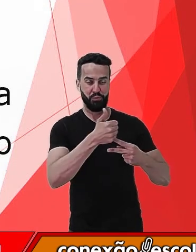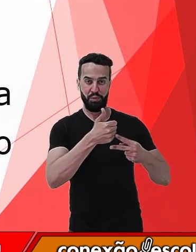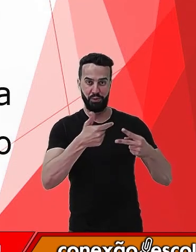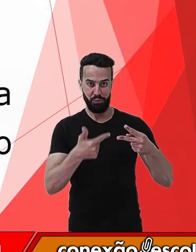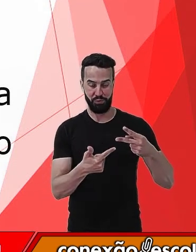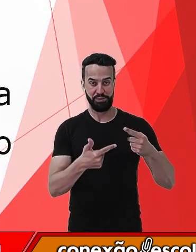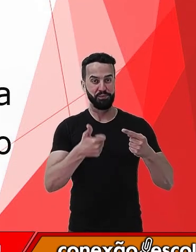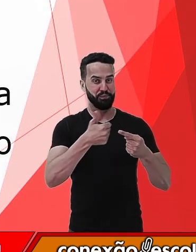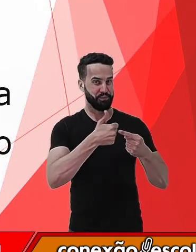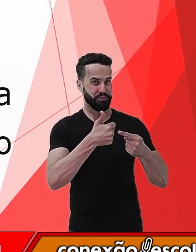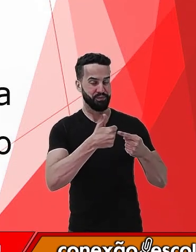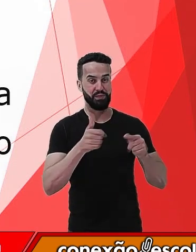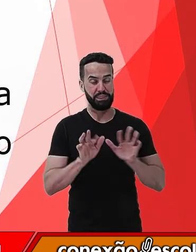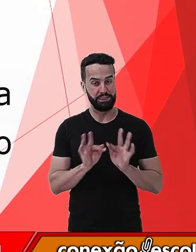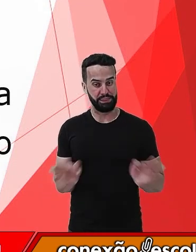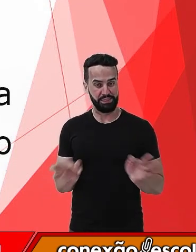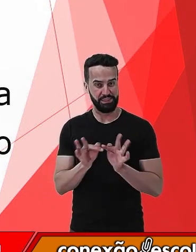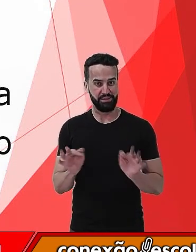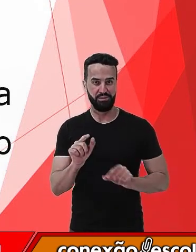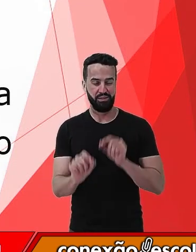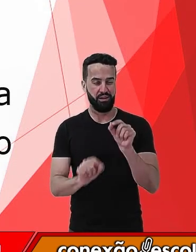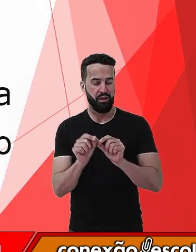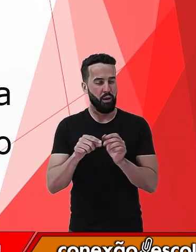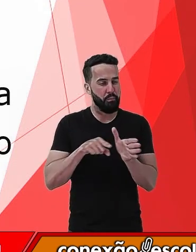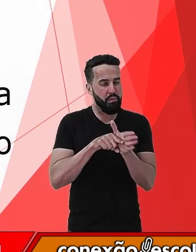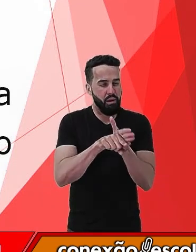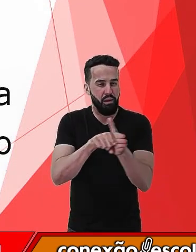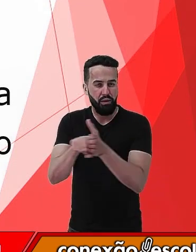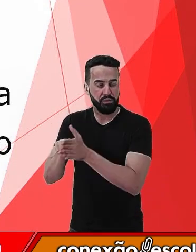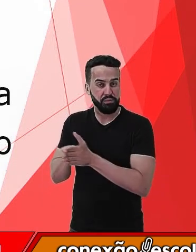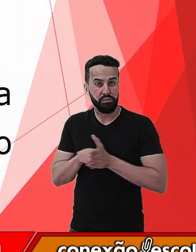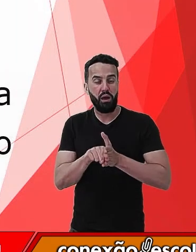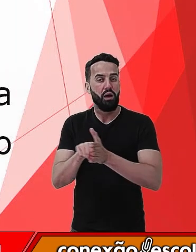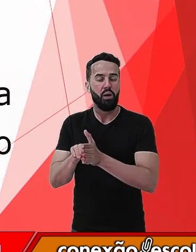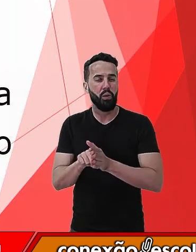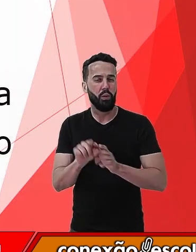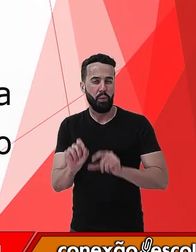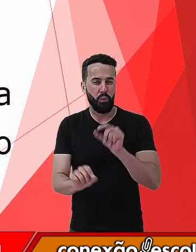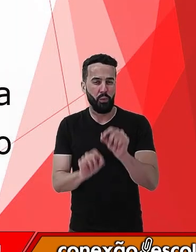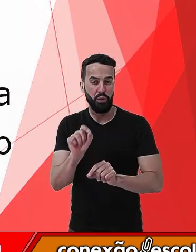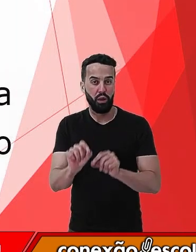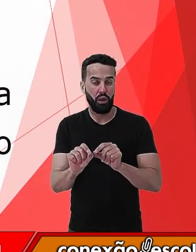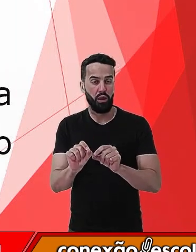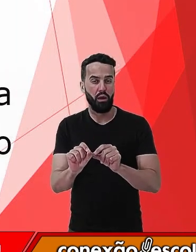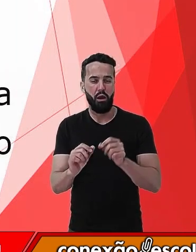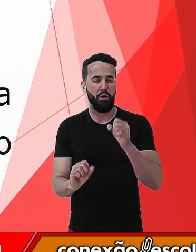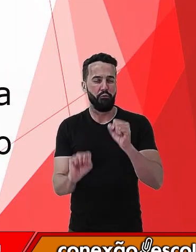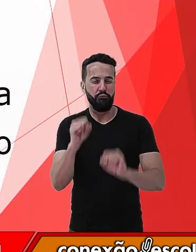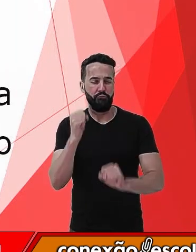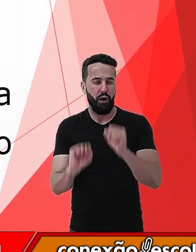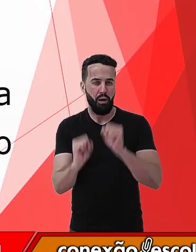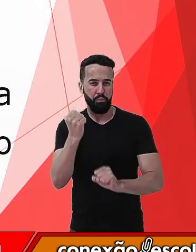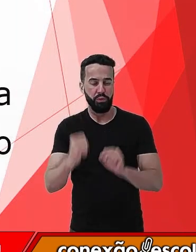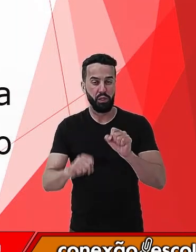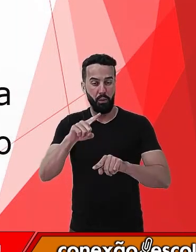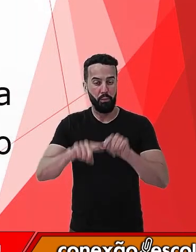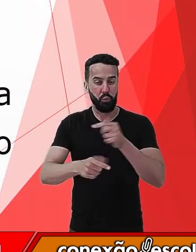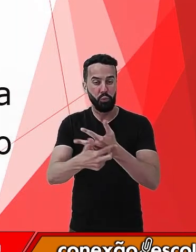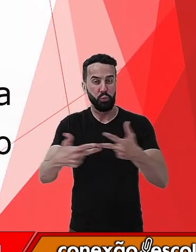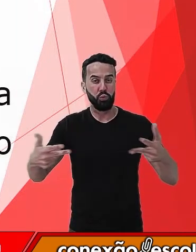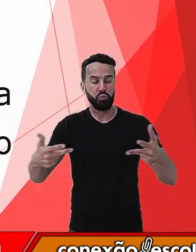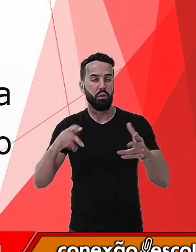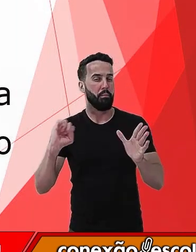o ousado projeto de construção da ferrovia transcontinental, que ela ia cortar todo o